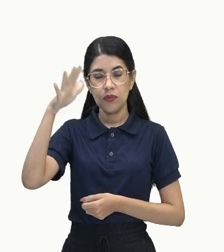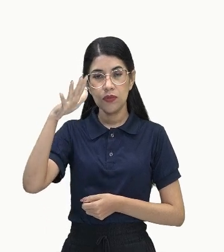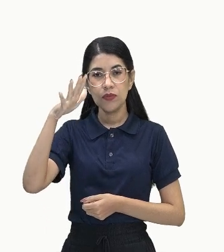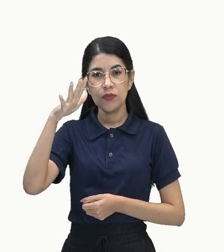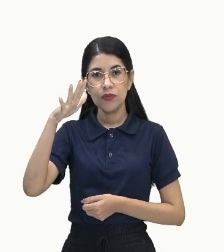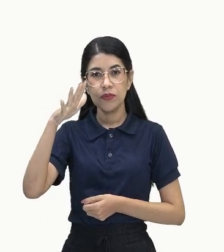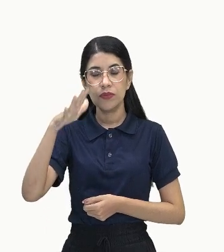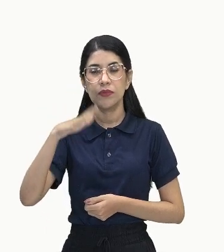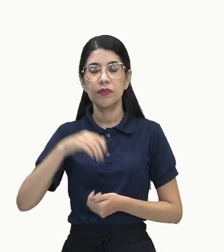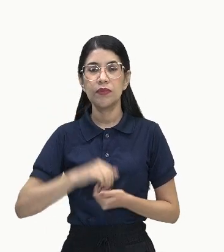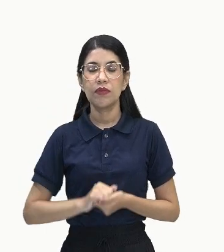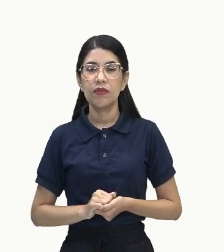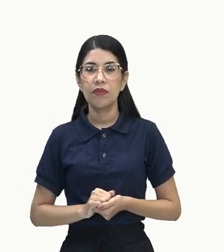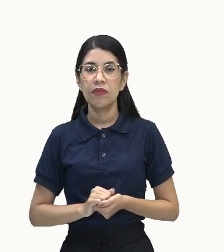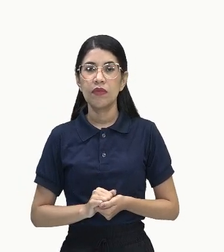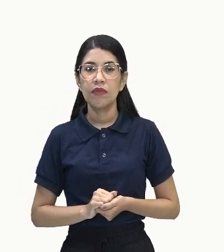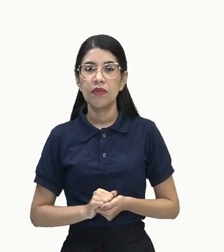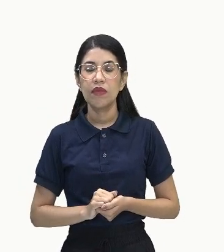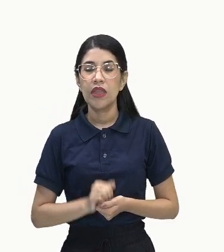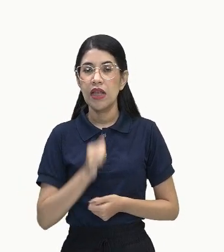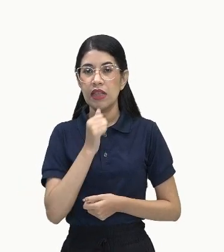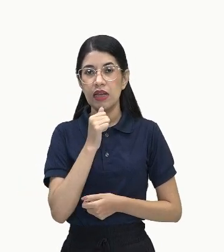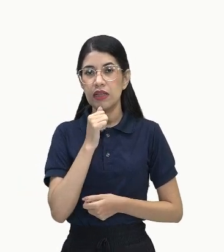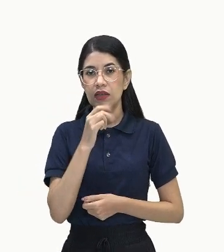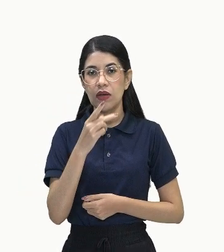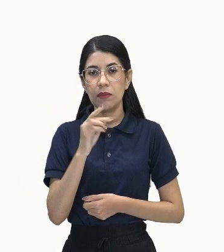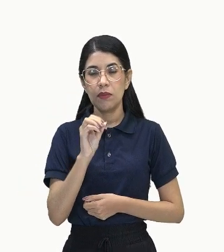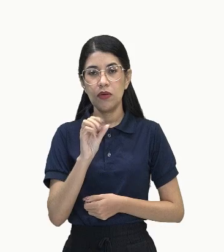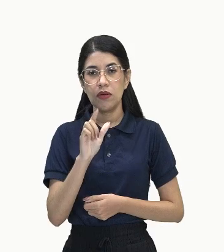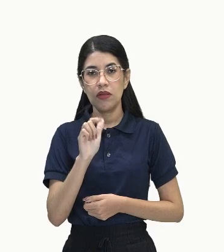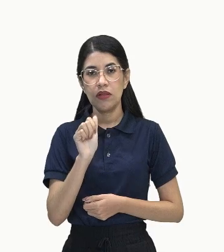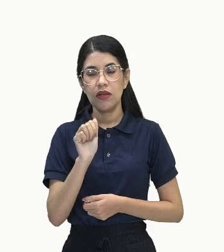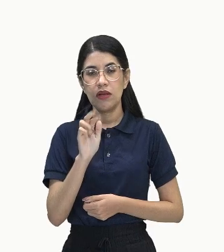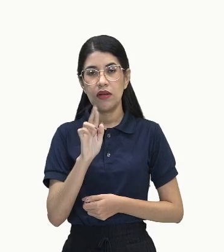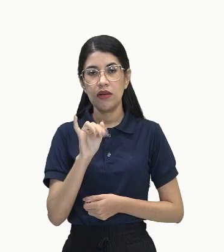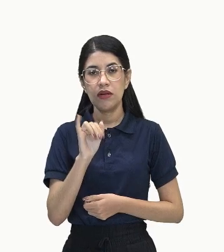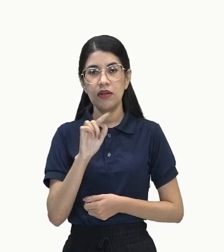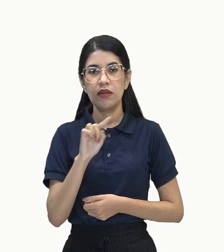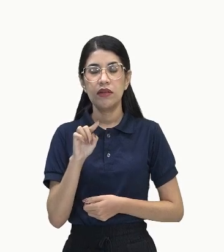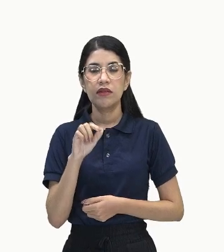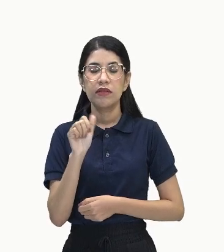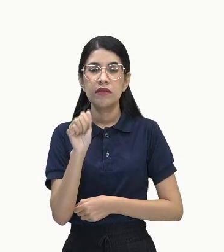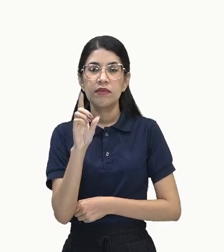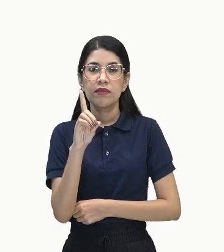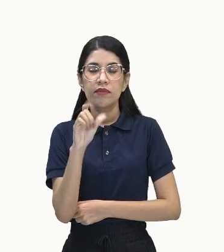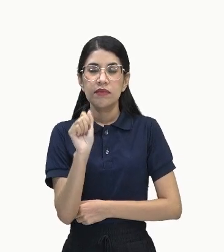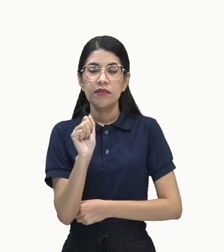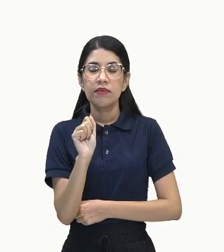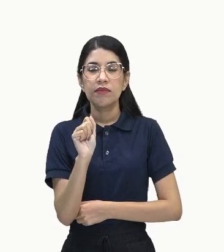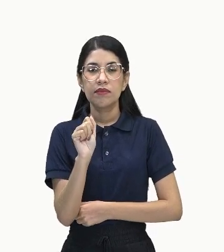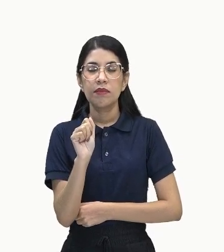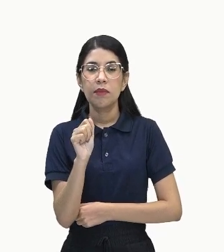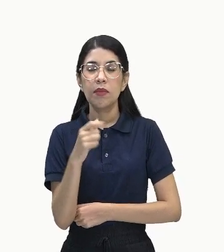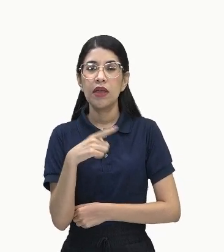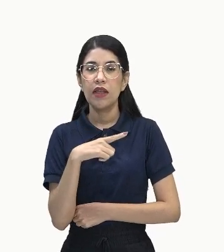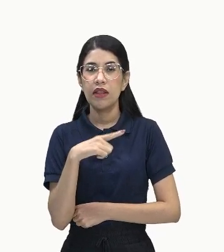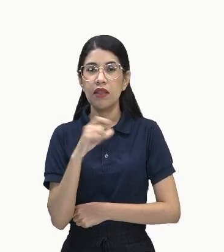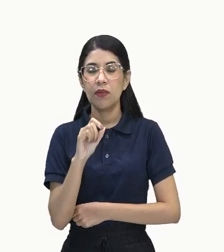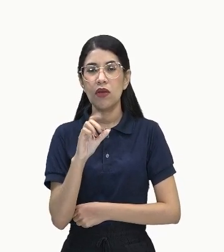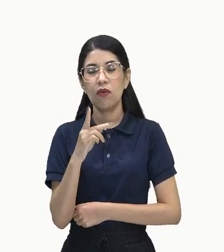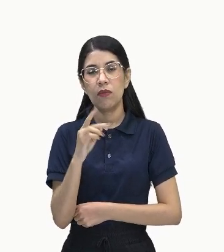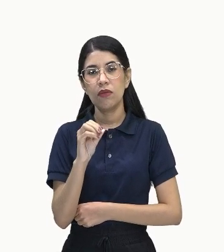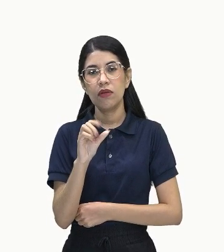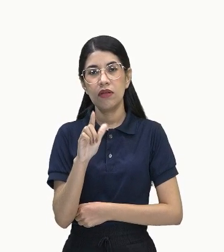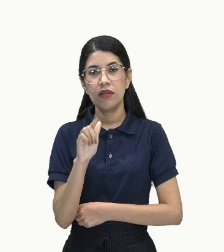ela não está polarizada, nessa parte aqui, né? Porque aqui nós temos um polarizador,